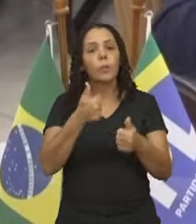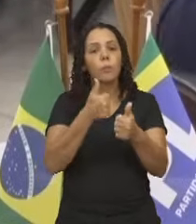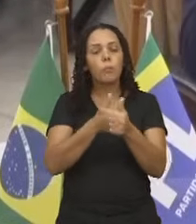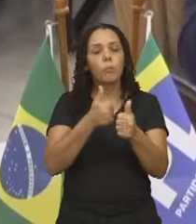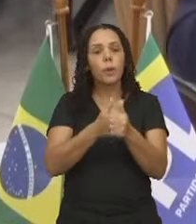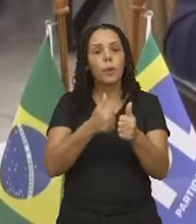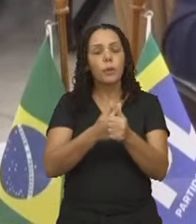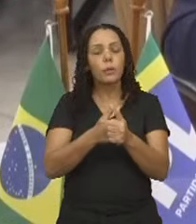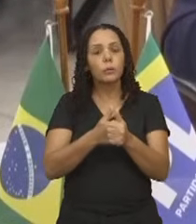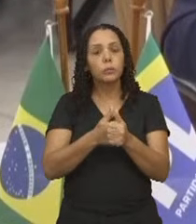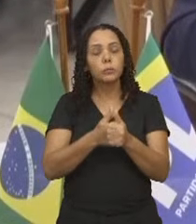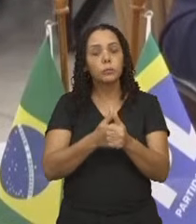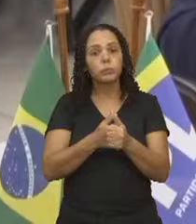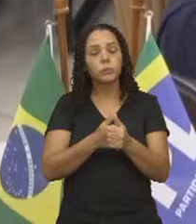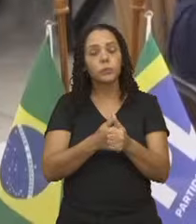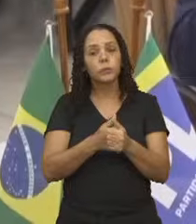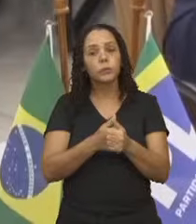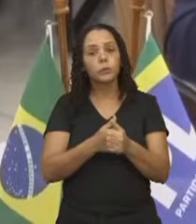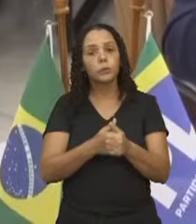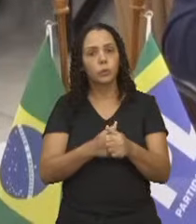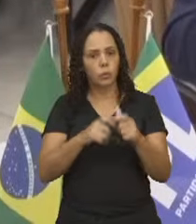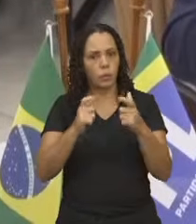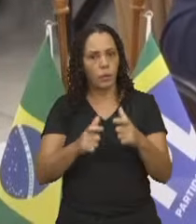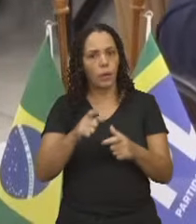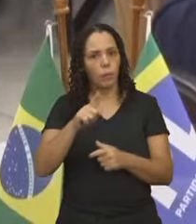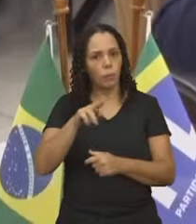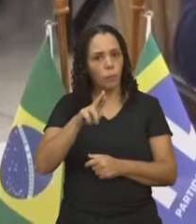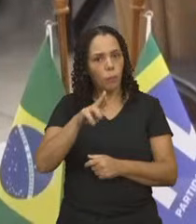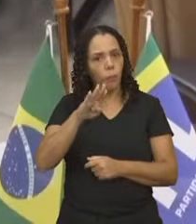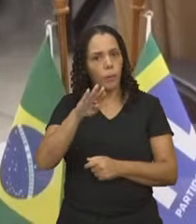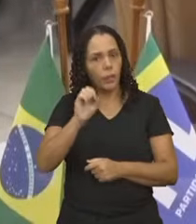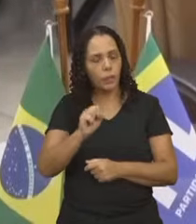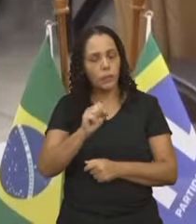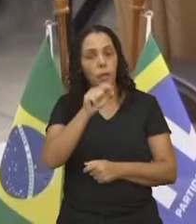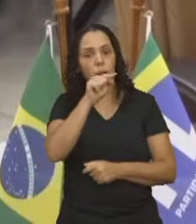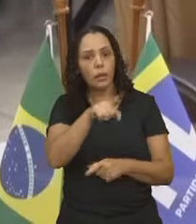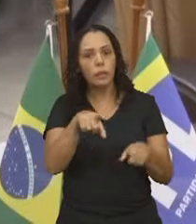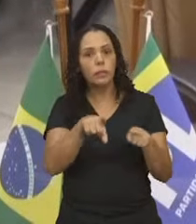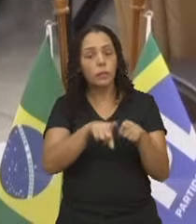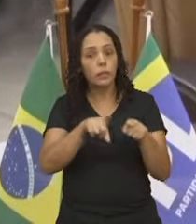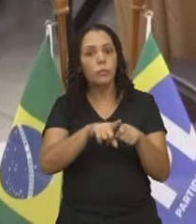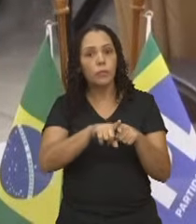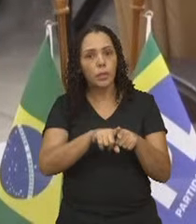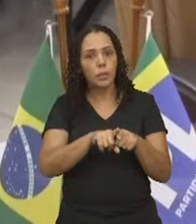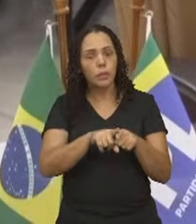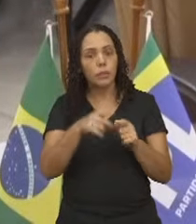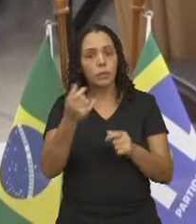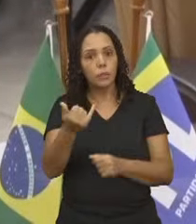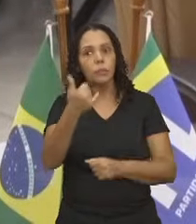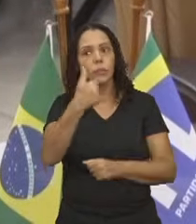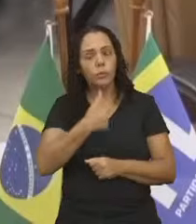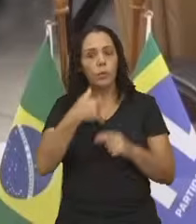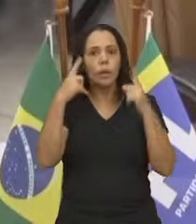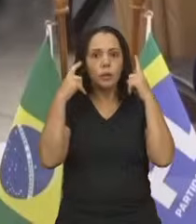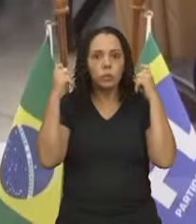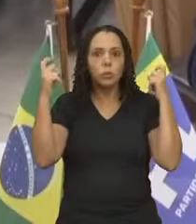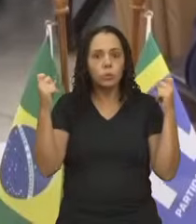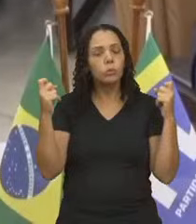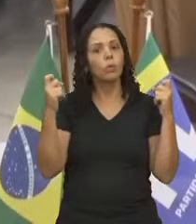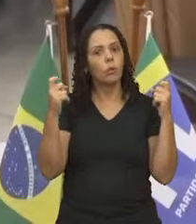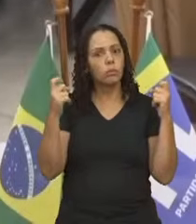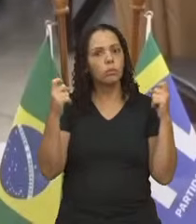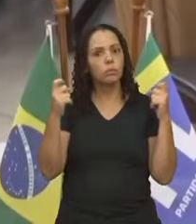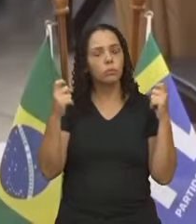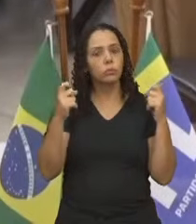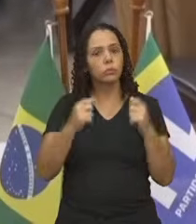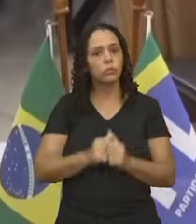Lua, reclamando também que o som está demais. Até no Parque Meia Lua, dentro do posto médico, escuta o som do